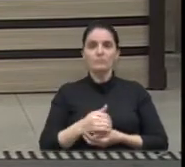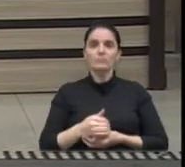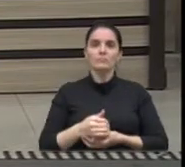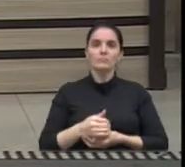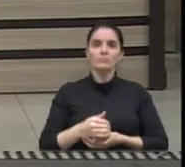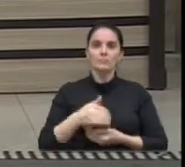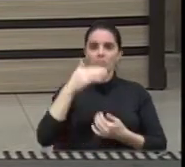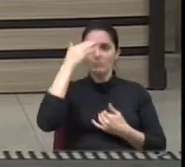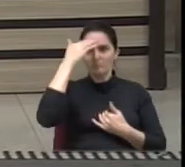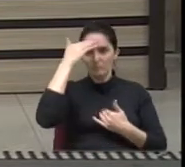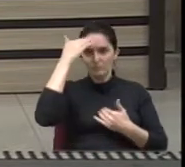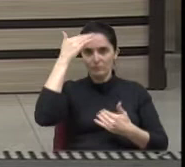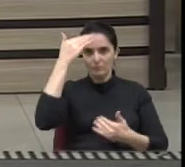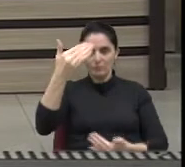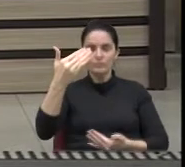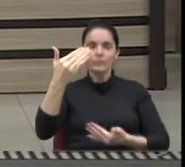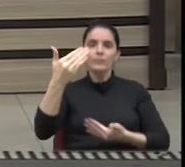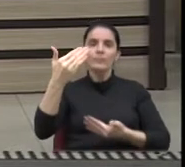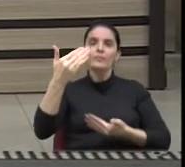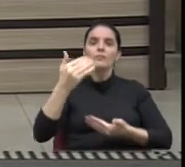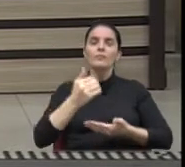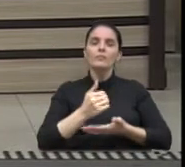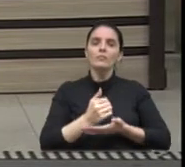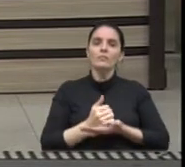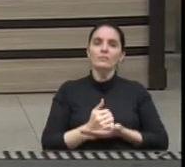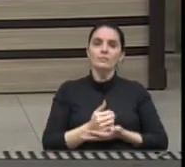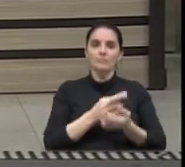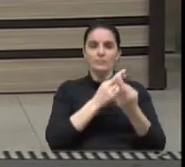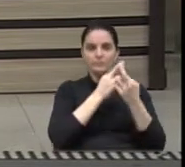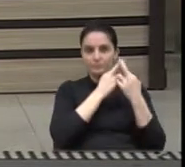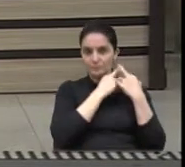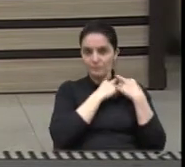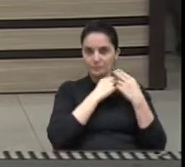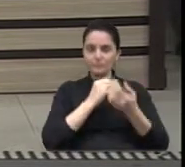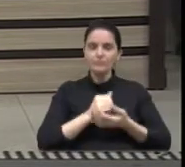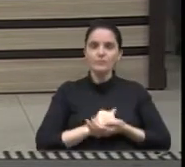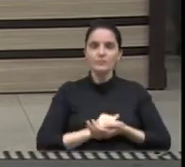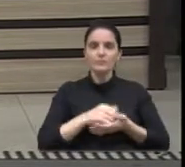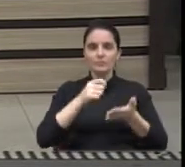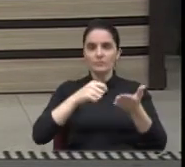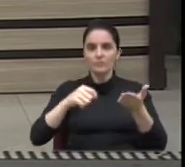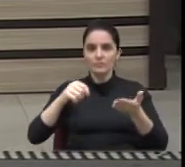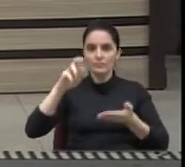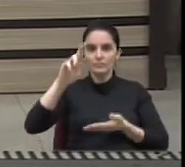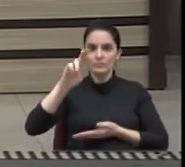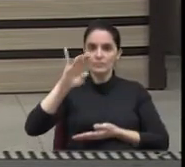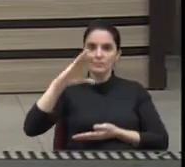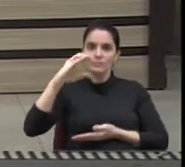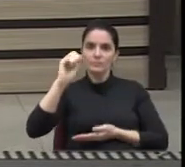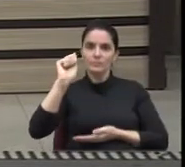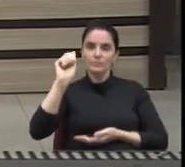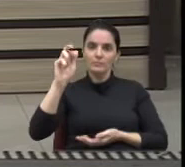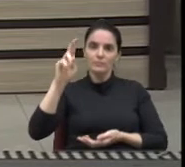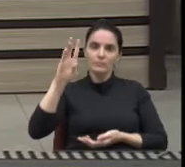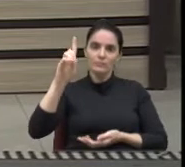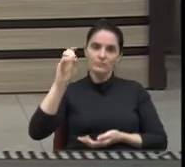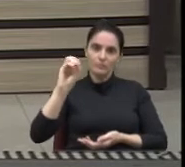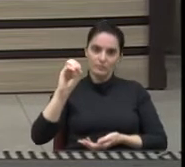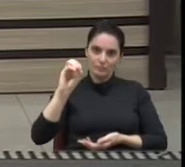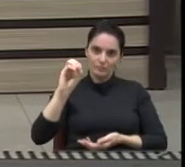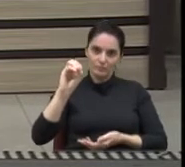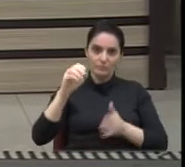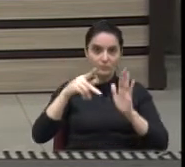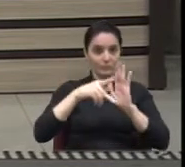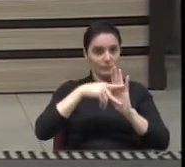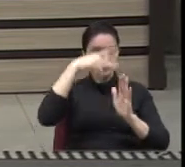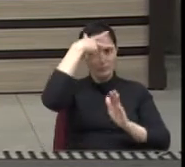ensejo meus protestos de autoestima e distinta consideração. Atenciosamente, Ricardo Luiz Matos Pedro, gerente do